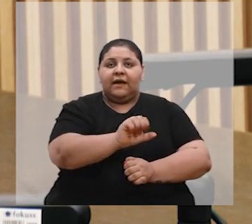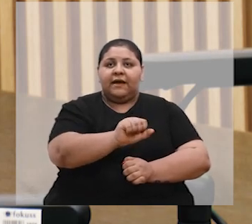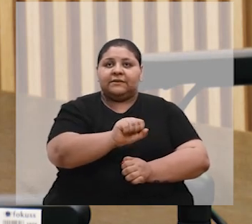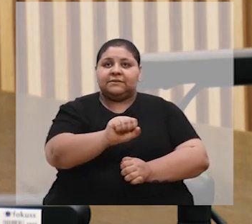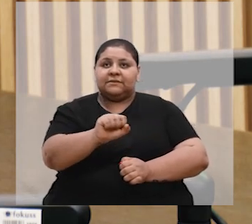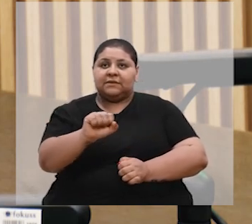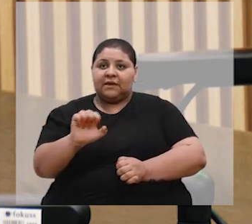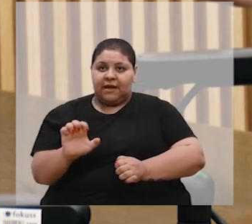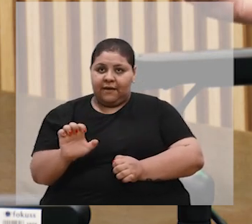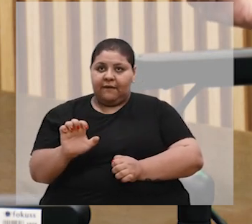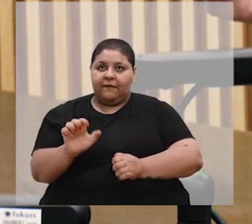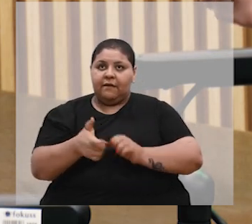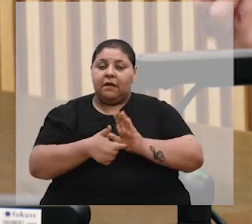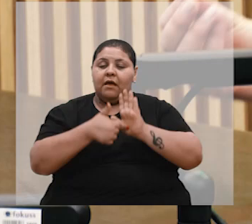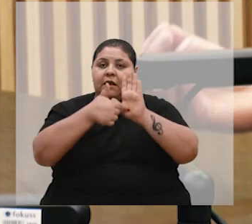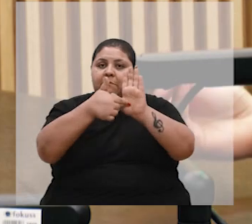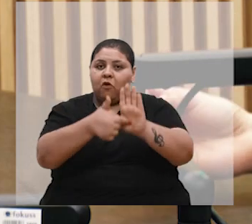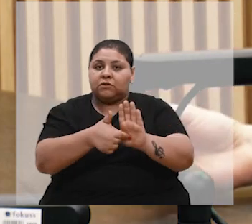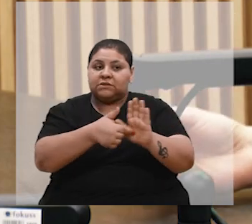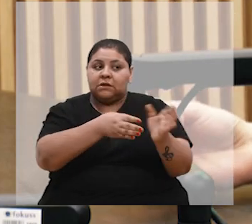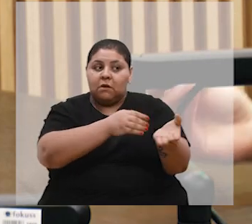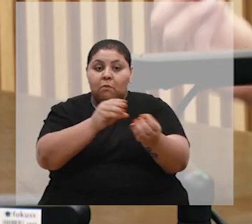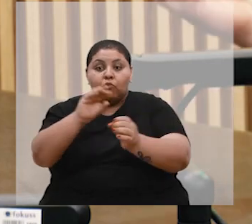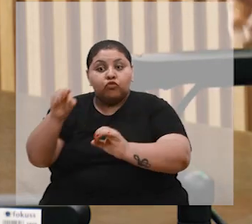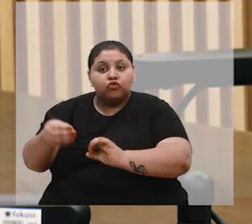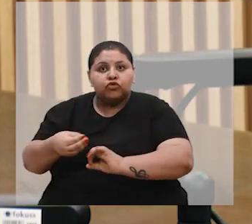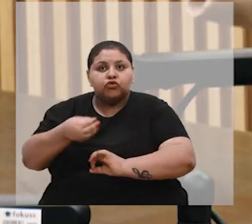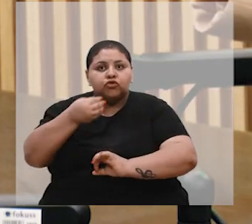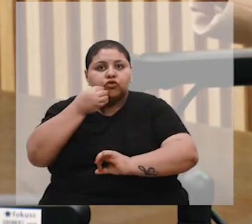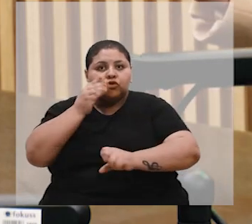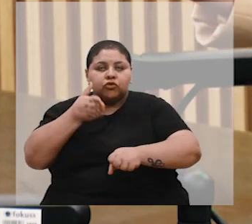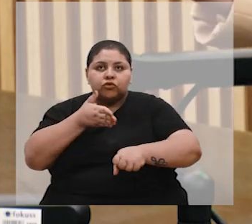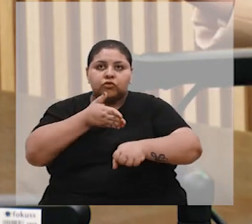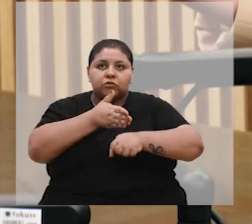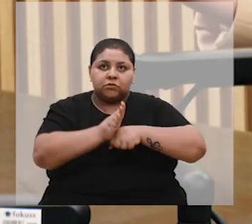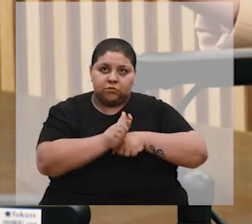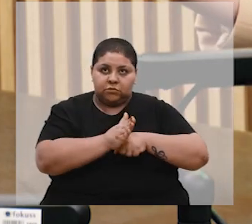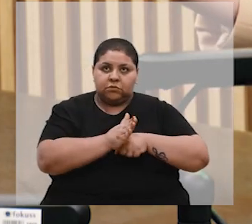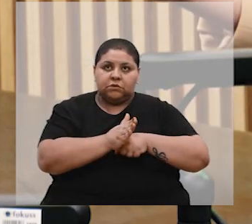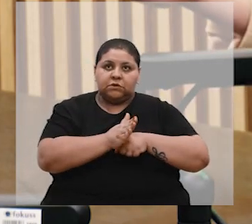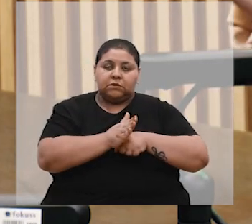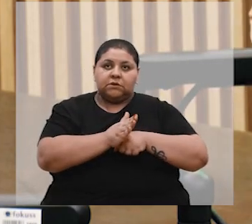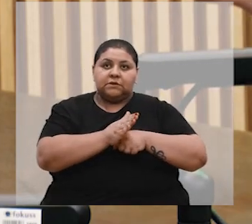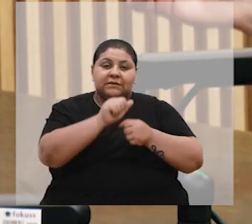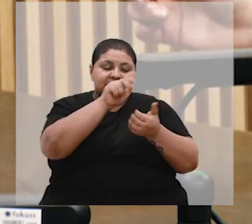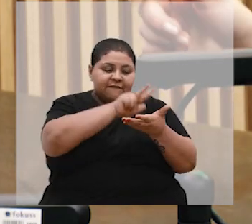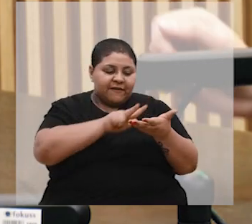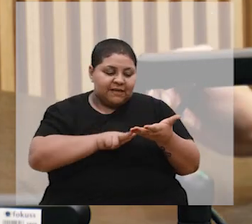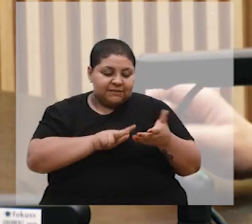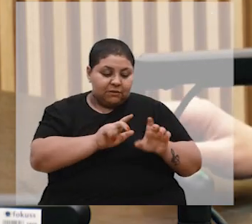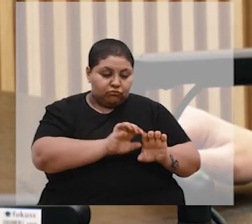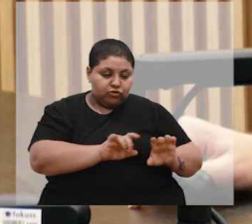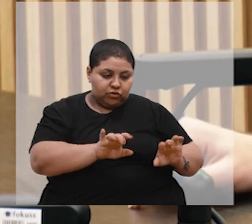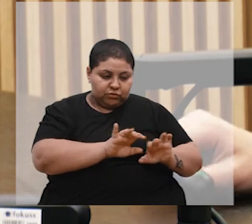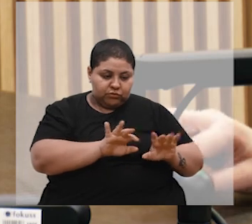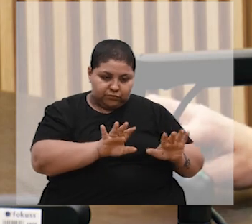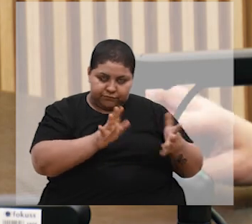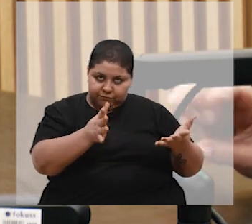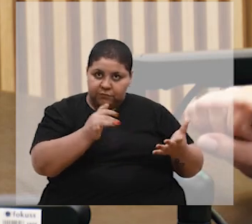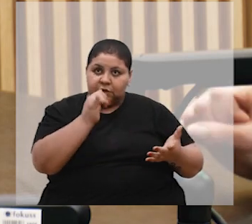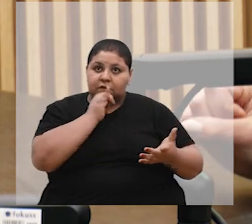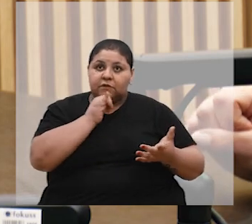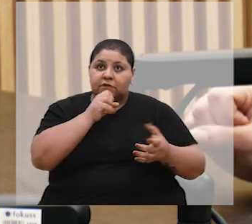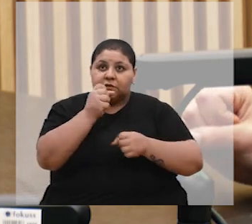nos fornece inúmeras oportunidades de participar dessa auditoria das urnas. Então, por exemplo, no ano passado